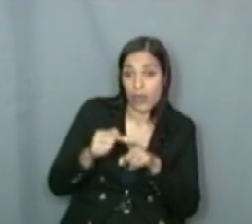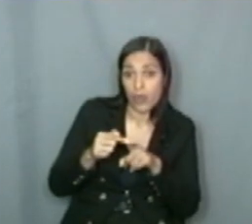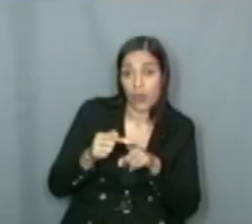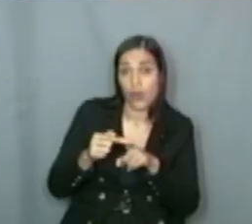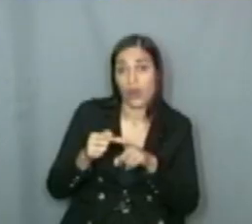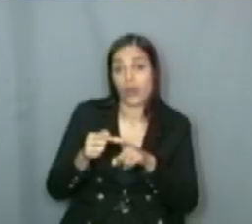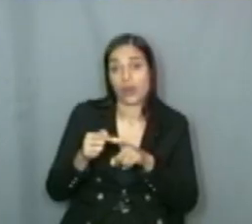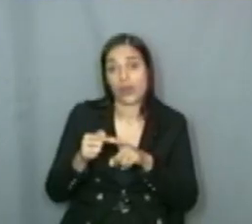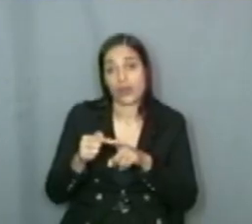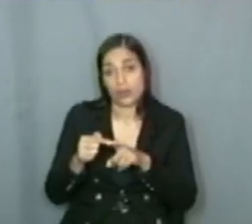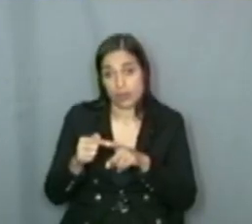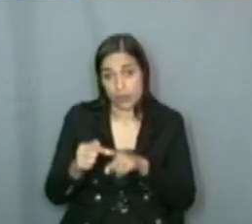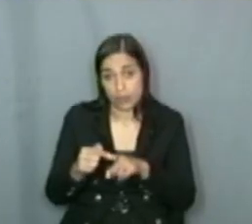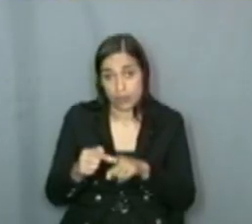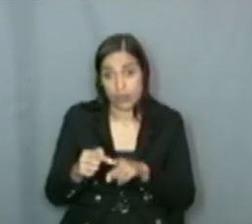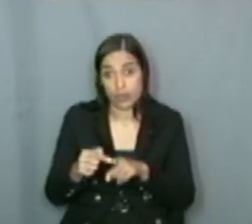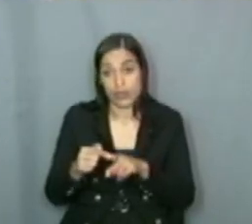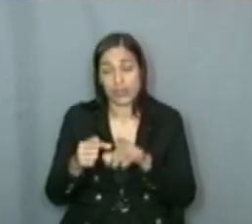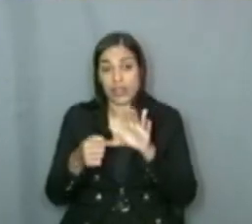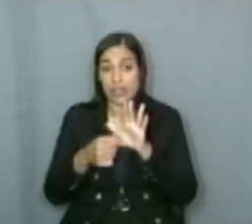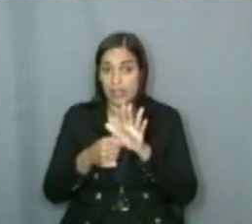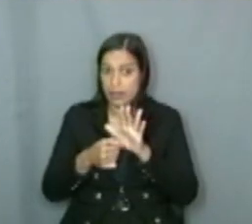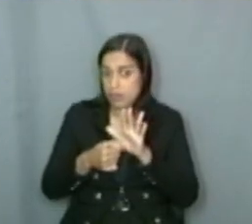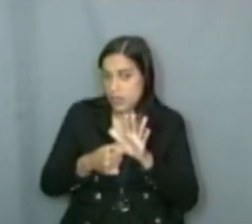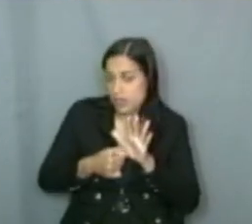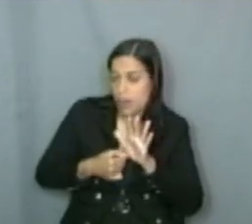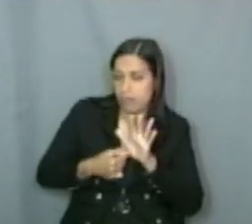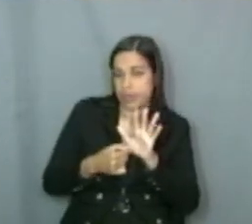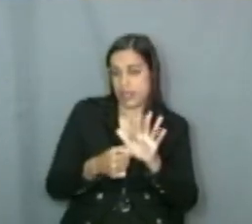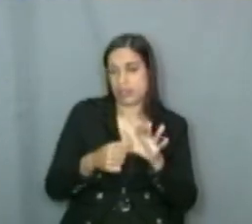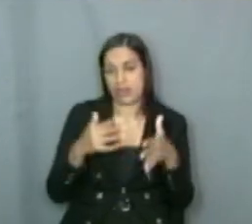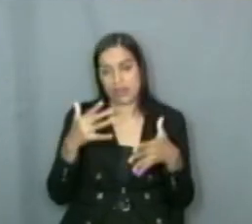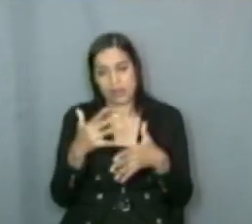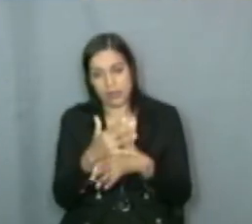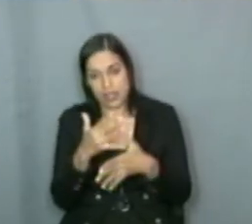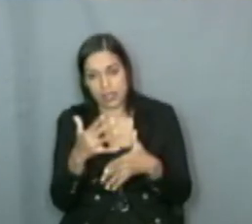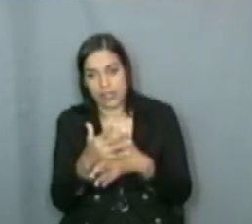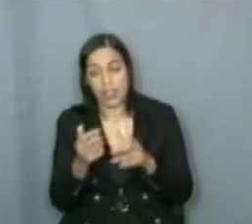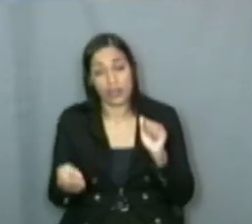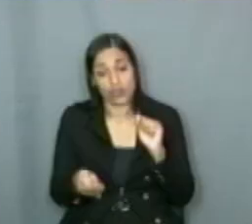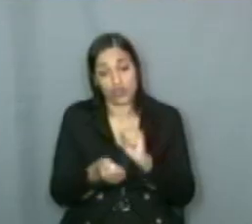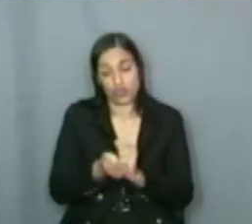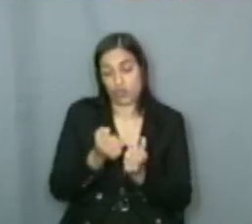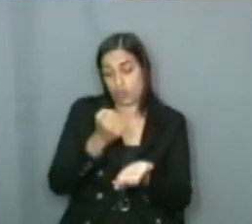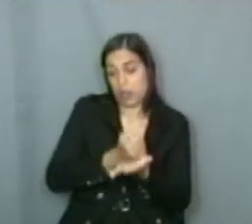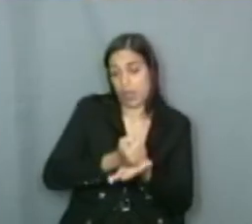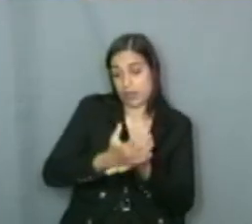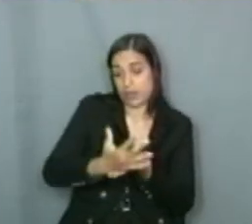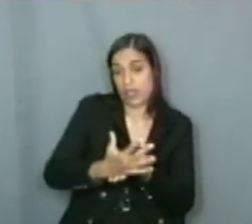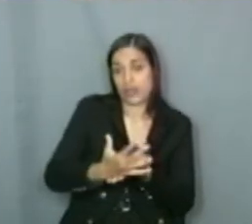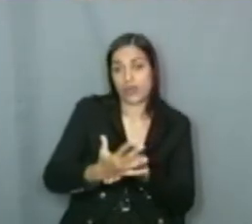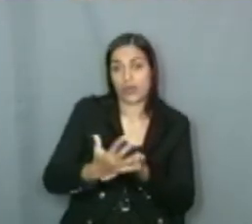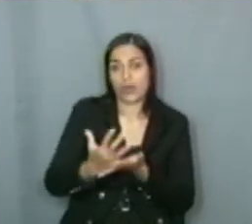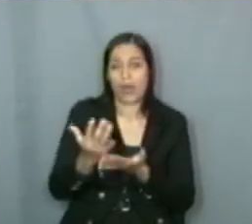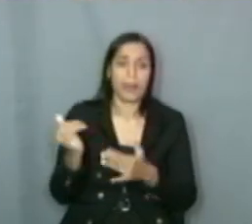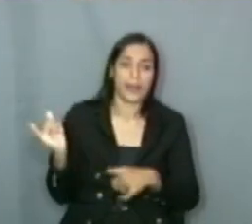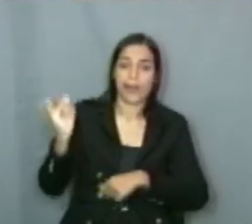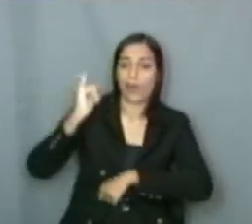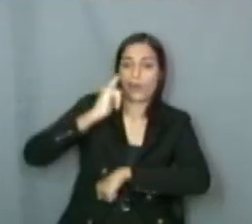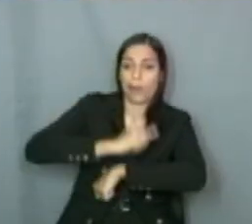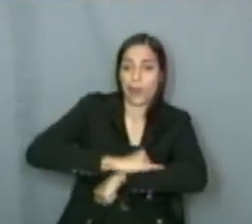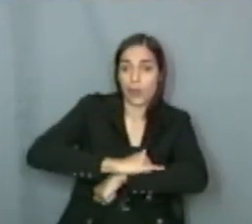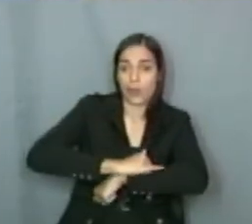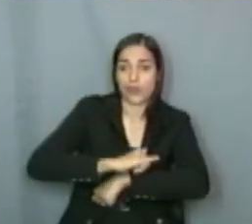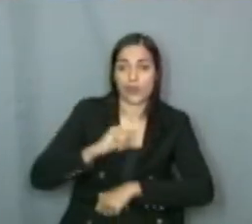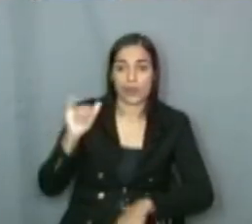não, que era para ser cartão postal da cidade, junto com o Recife Antigo. Por quê? Porque onde está o aeroporto, parceiro, a